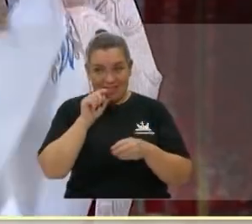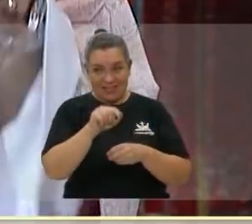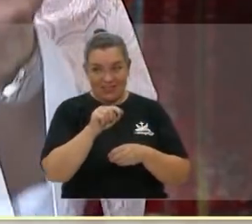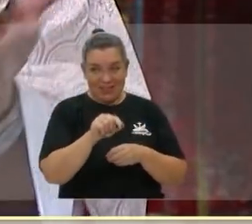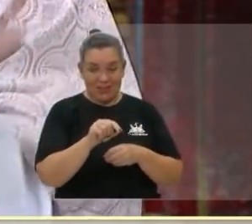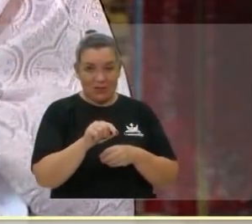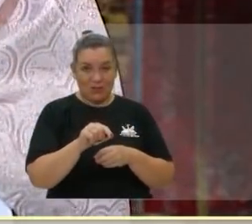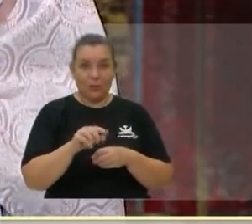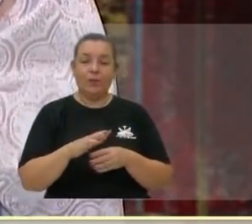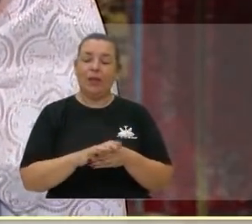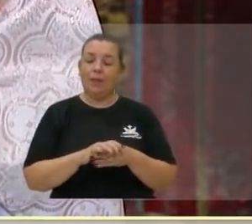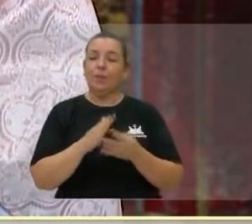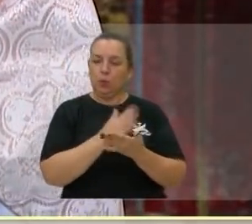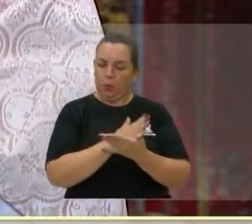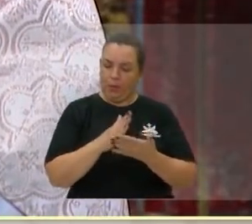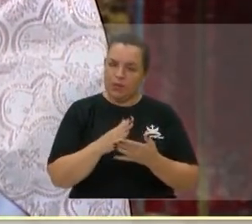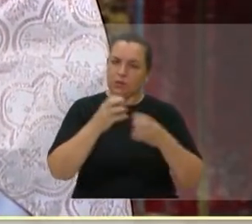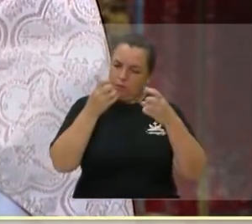isso é um preâmbulo,